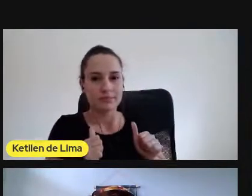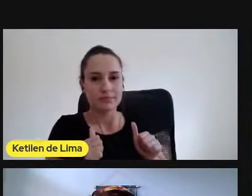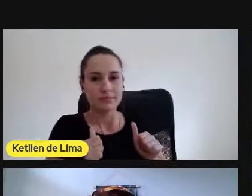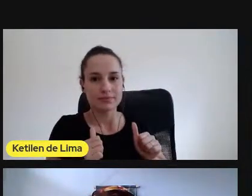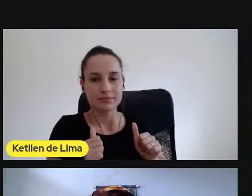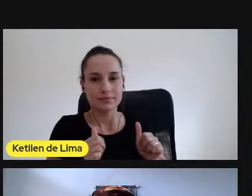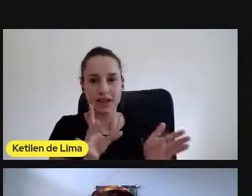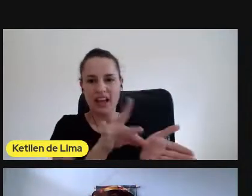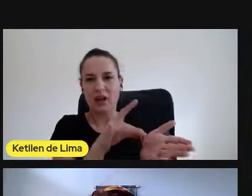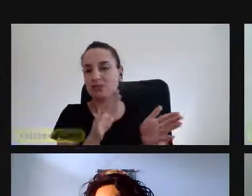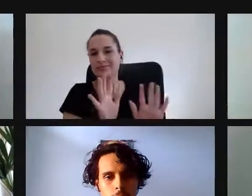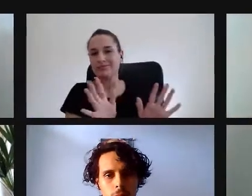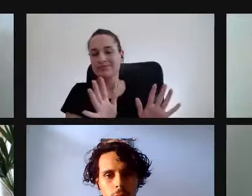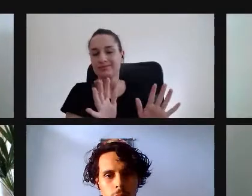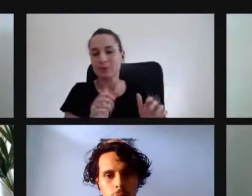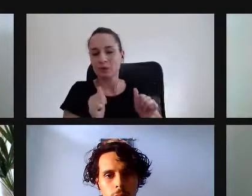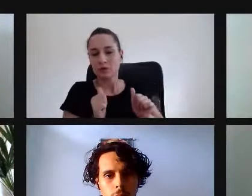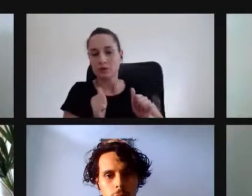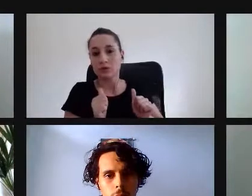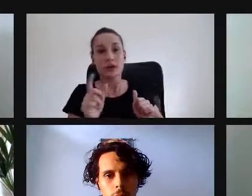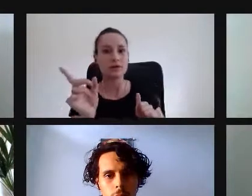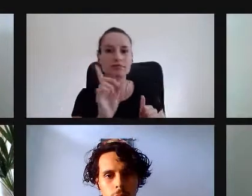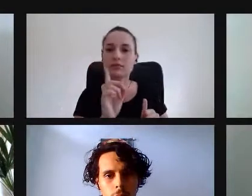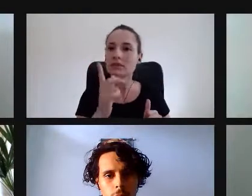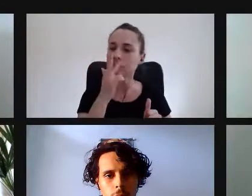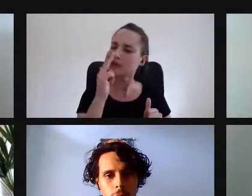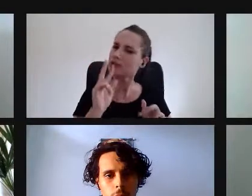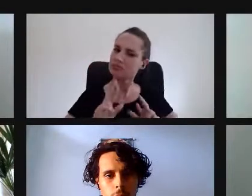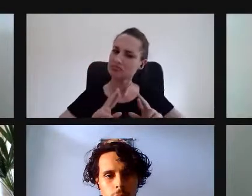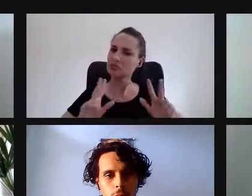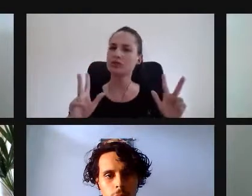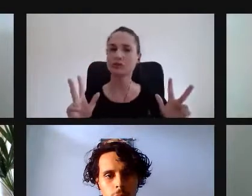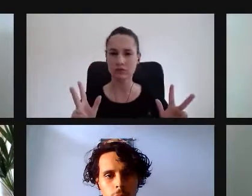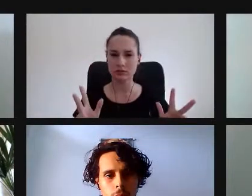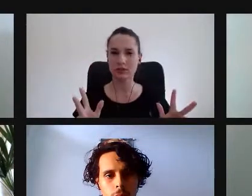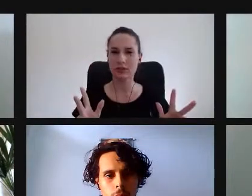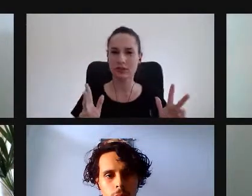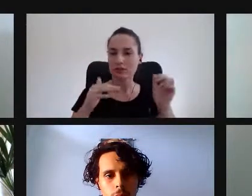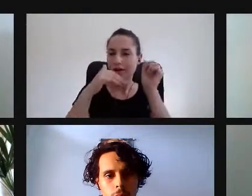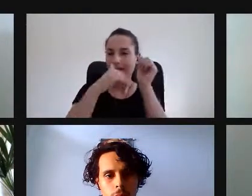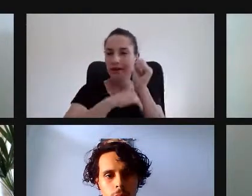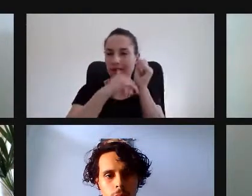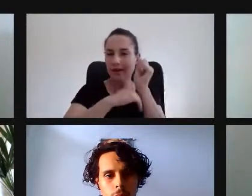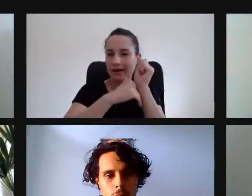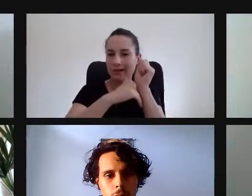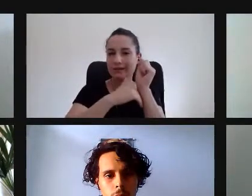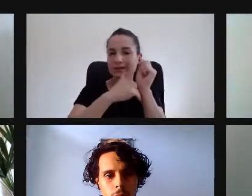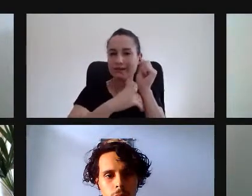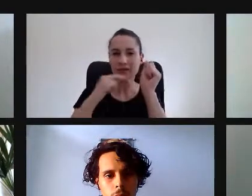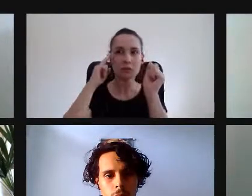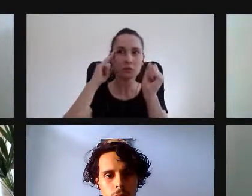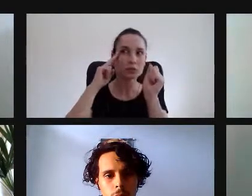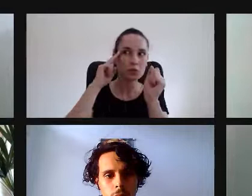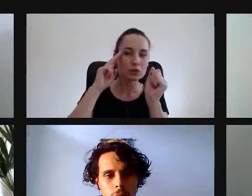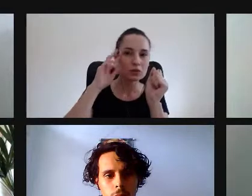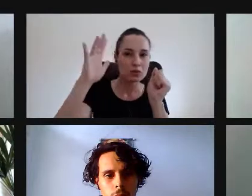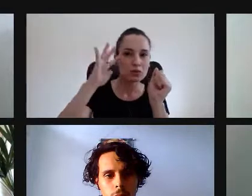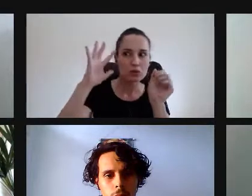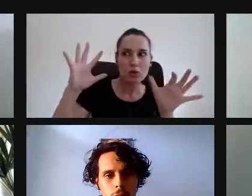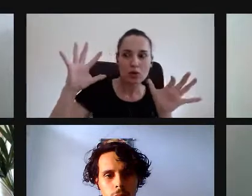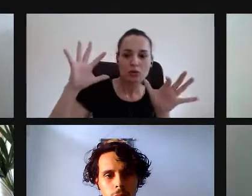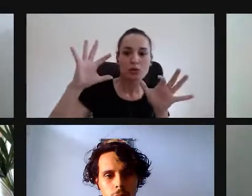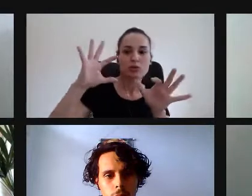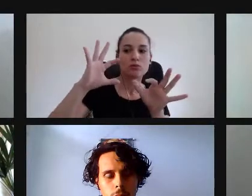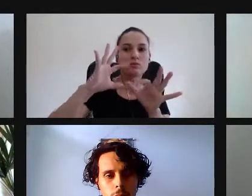É quase uma ode, assim, a esse mistério. É uma devoção ao mistério. E finalmente parece que ele se